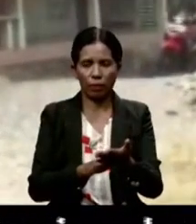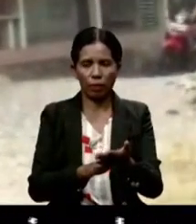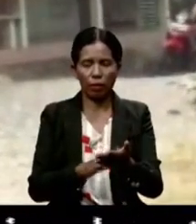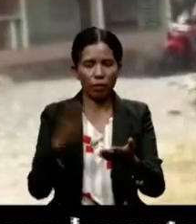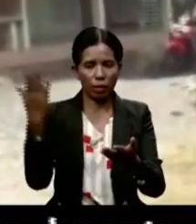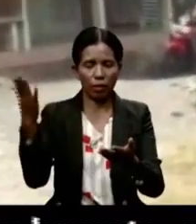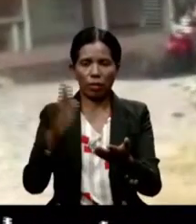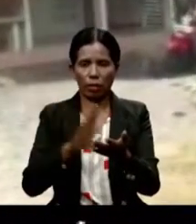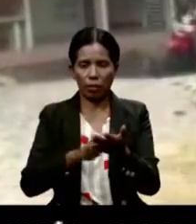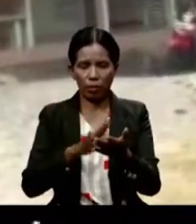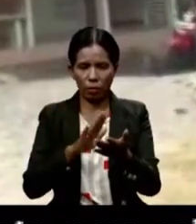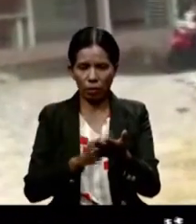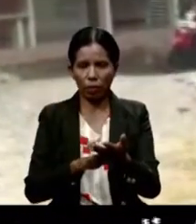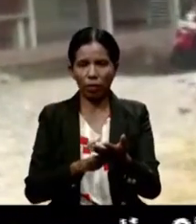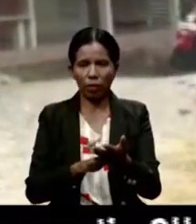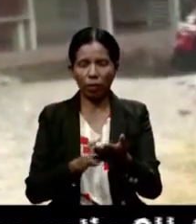escola